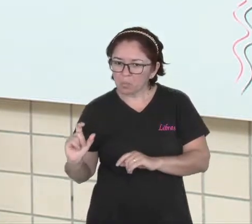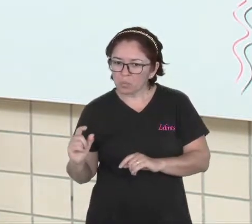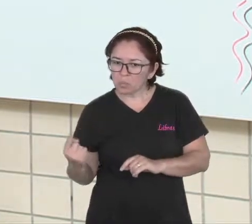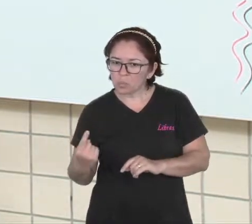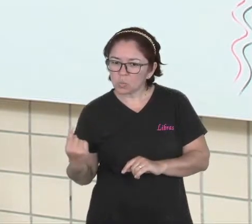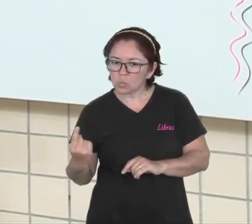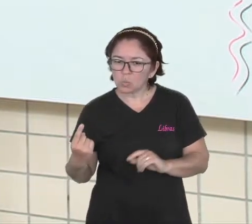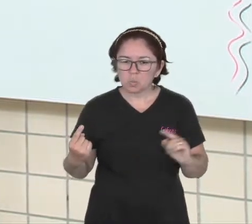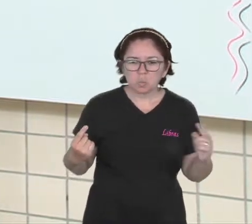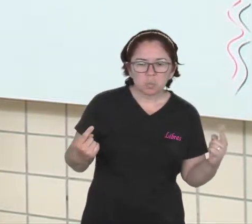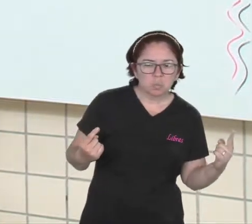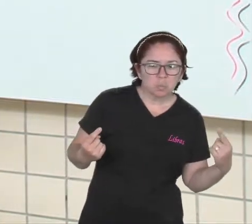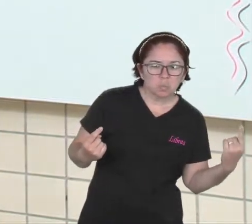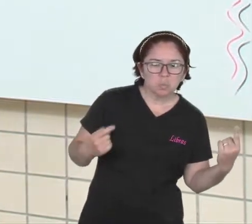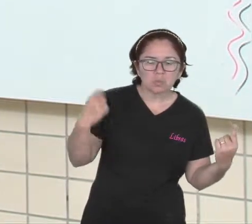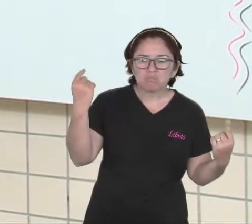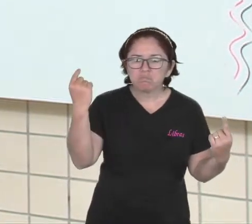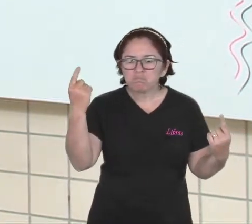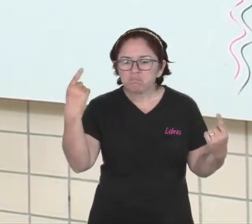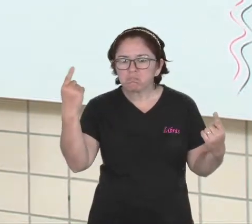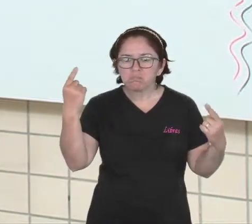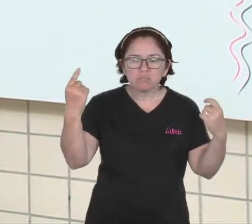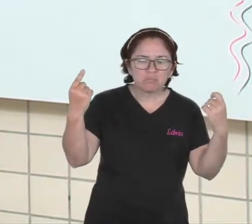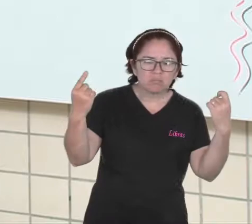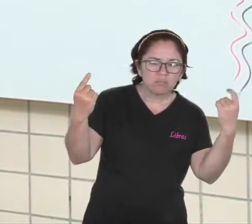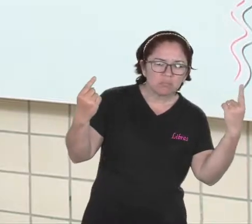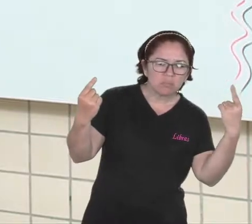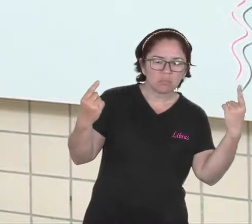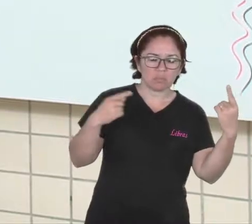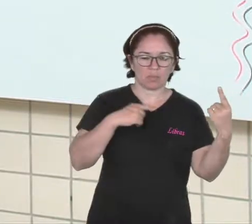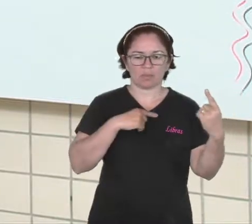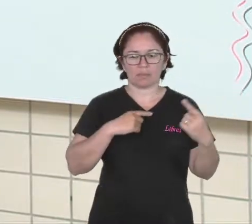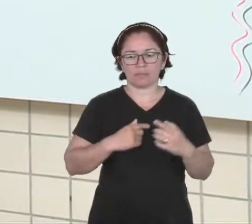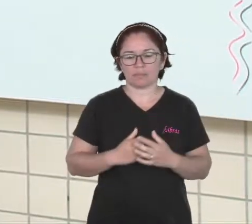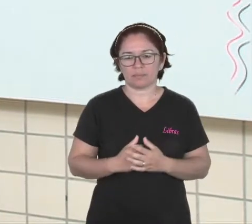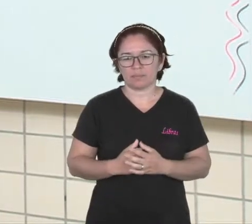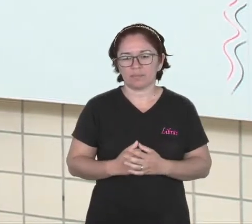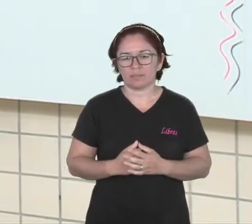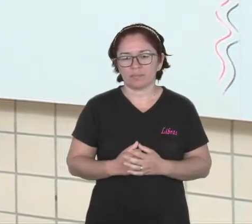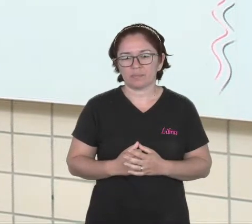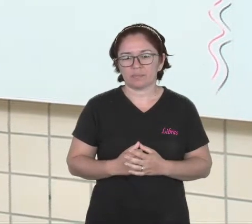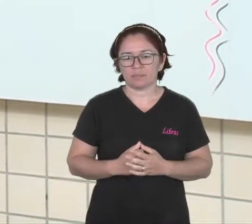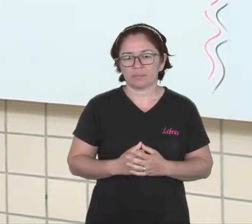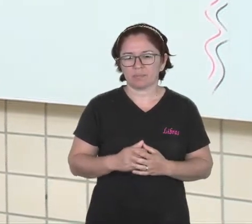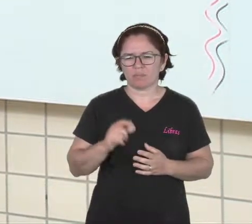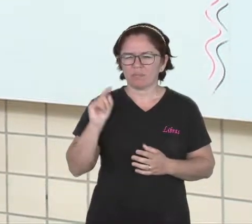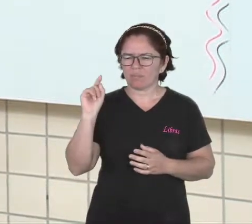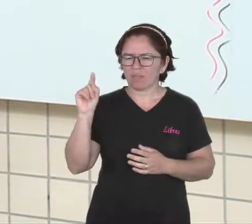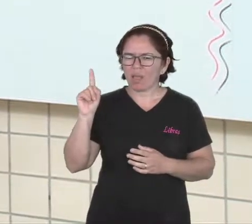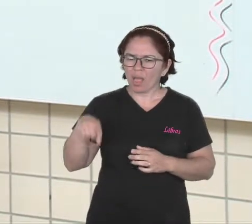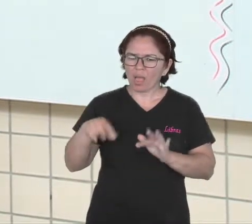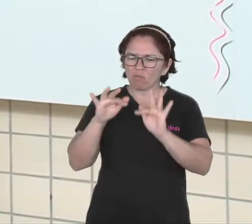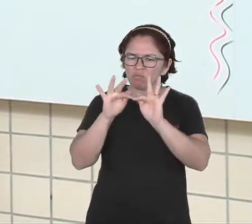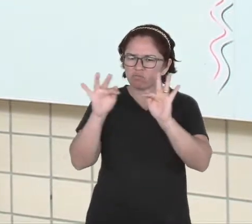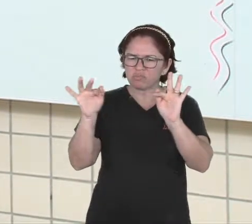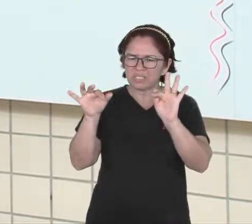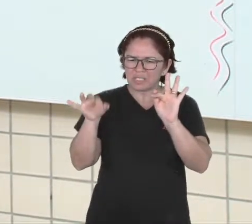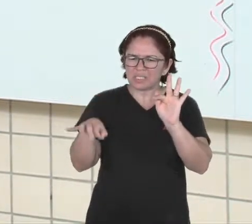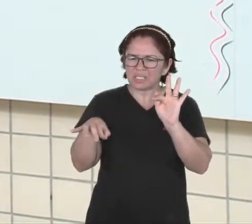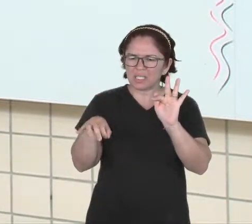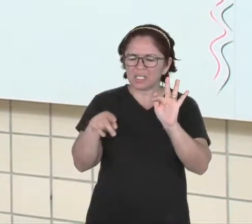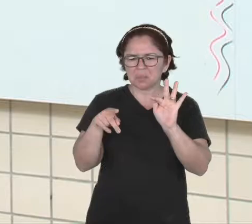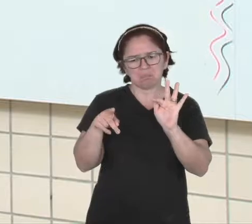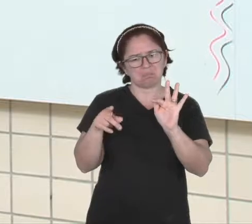uma relação. Eles combinaram de alguma forma, mas eu não posso garantir que seja uma função. Por que eu não posso